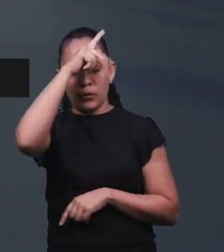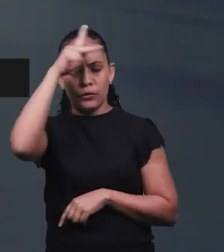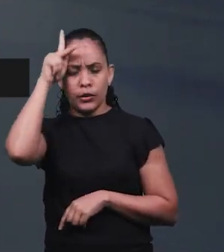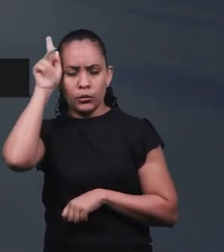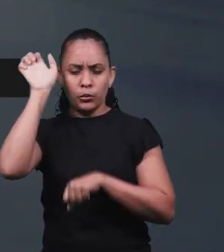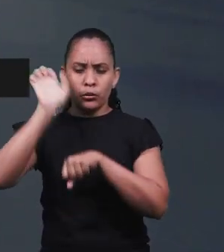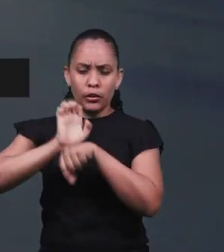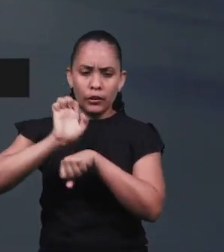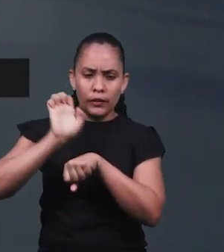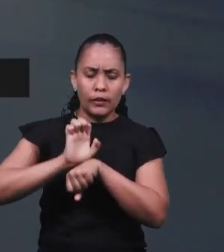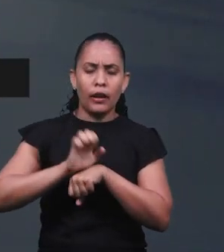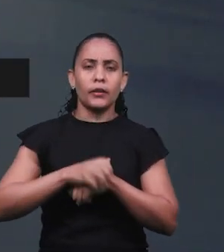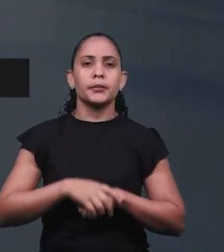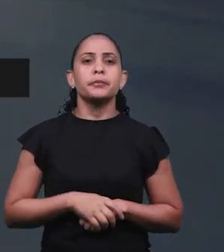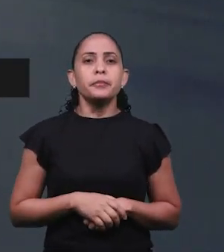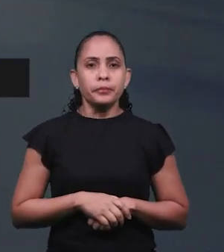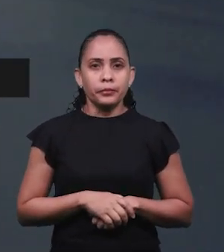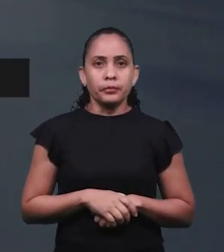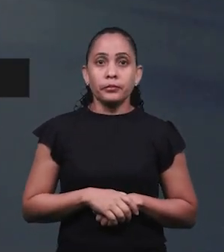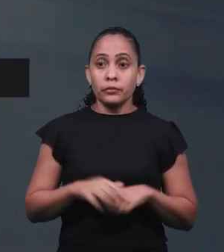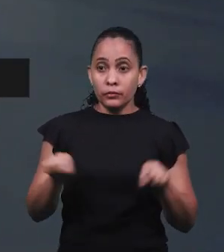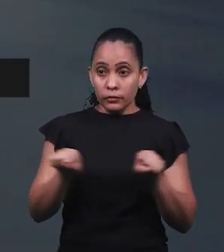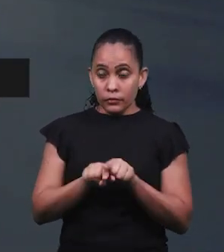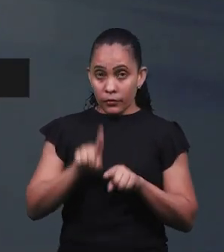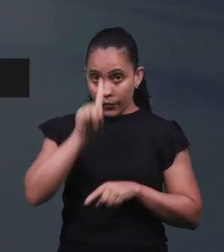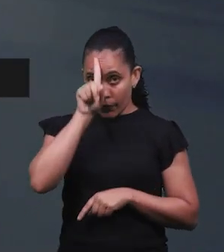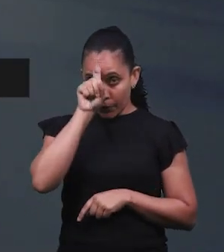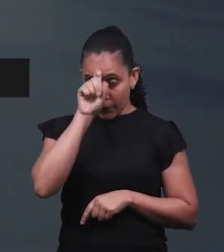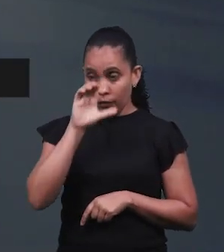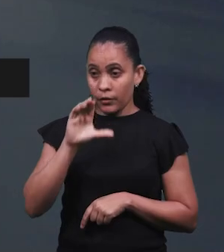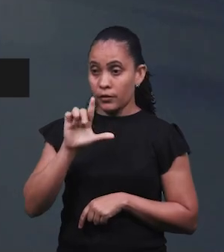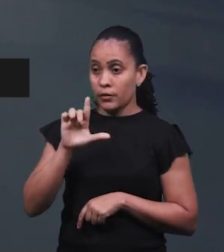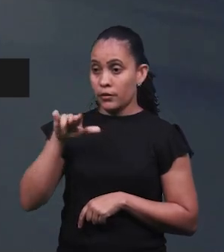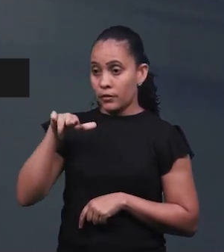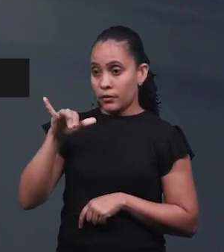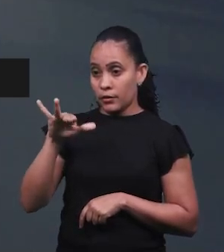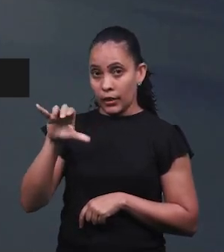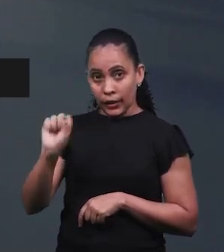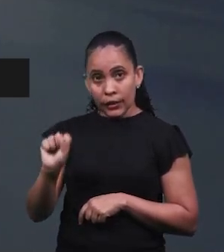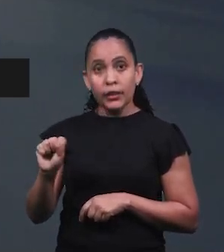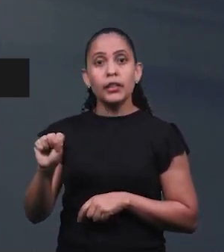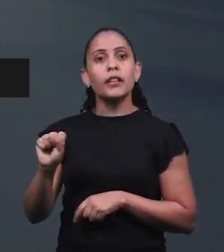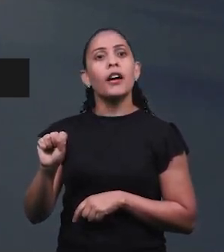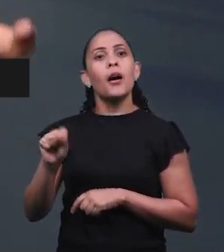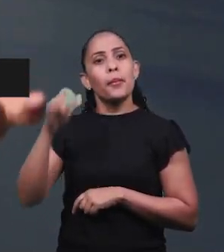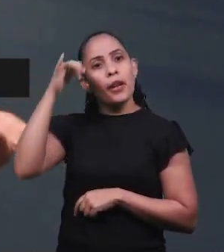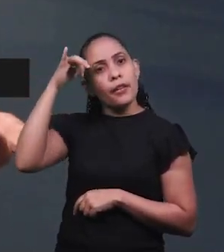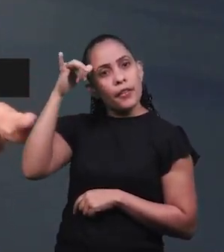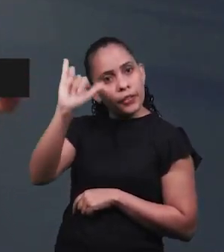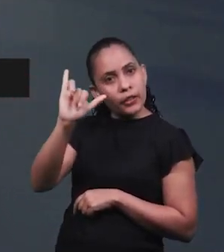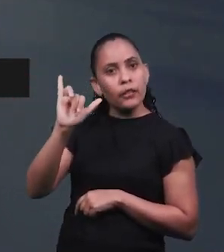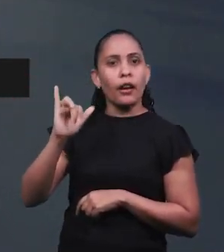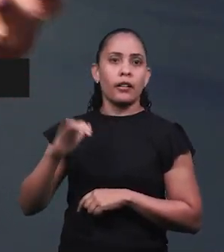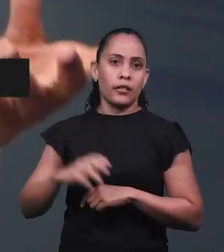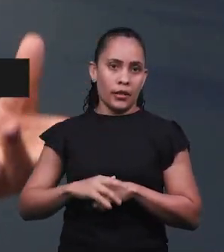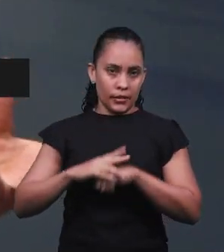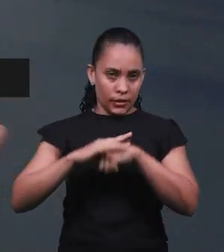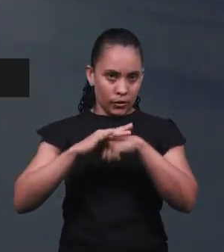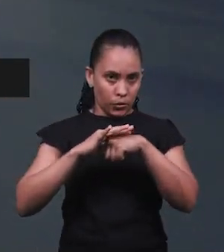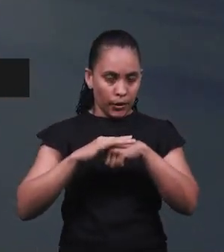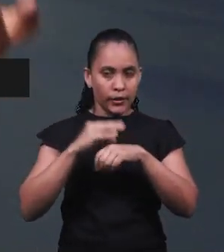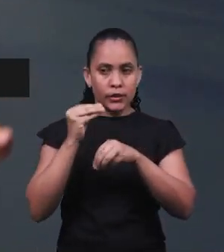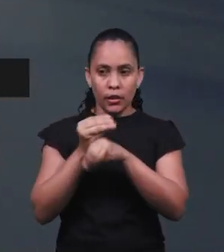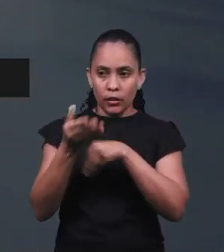por exemplo, nós temos no Hospital das Clínicas um programa que chama Prevenir, que é um programa justamente que trata esses